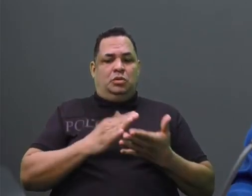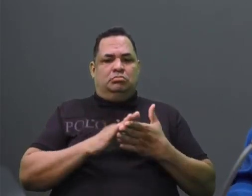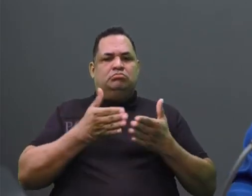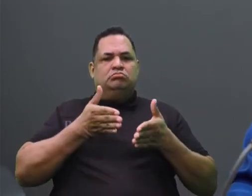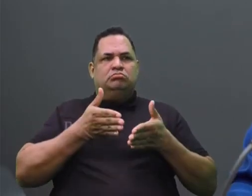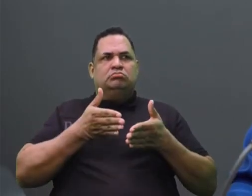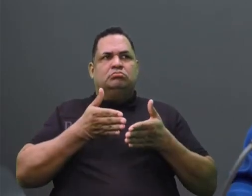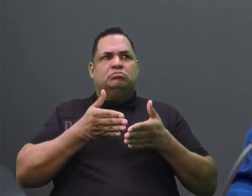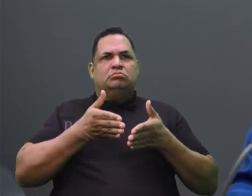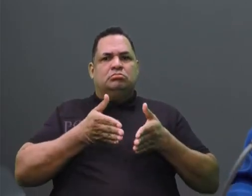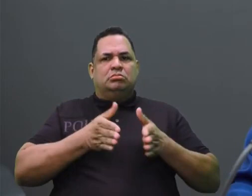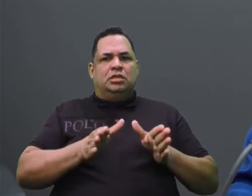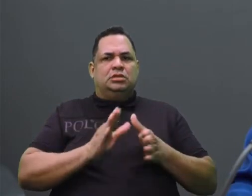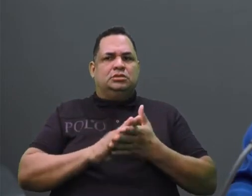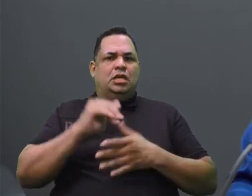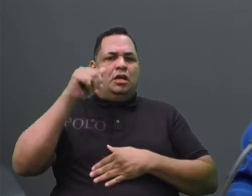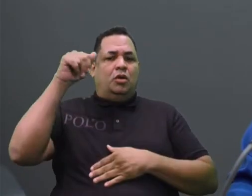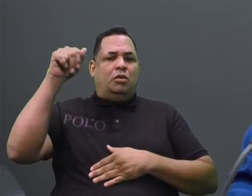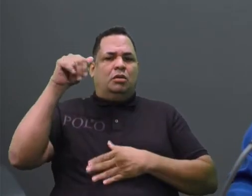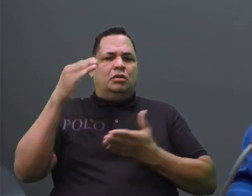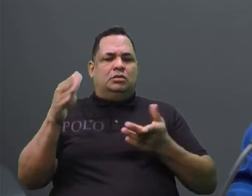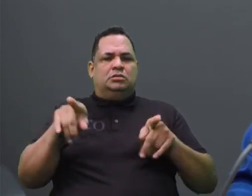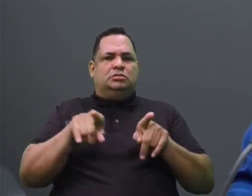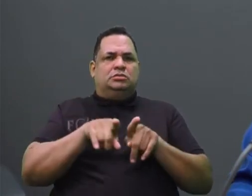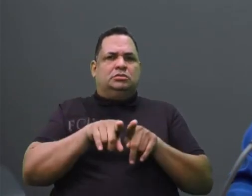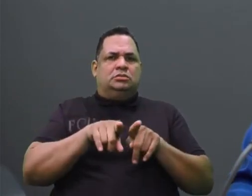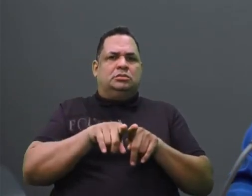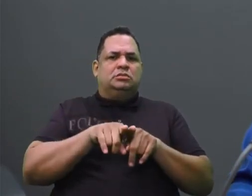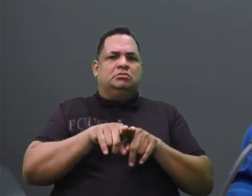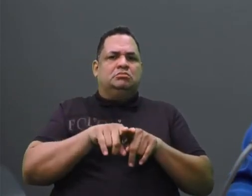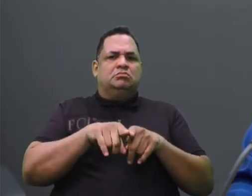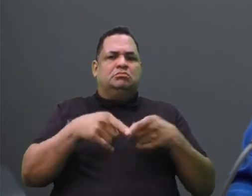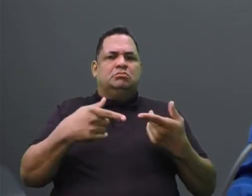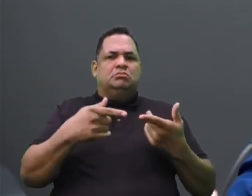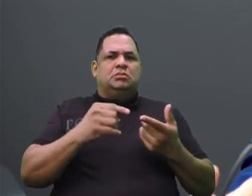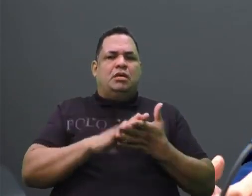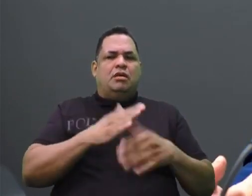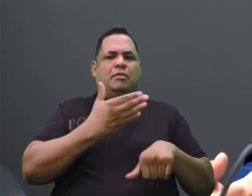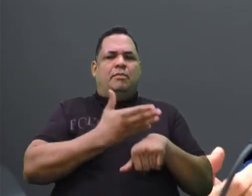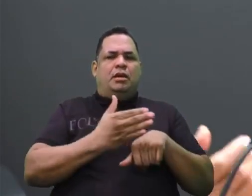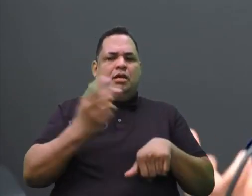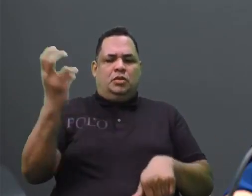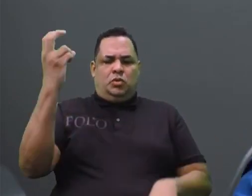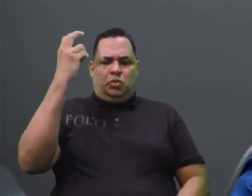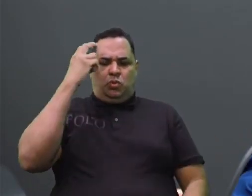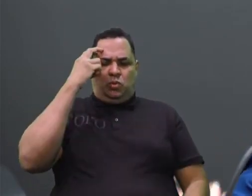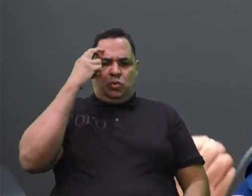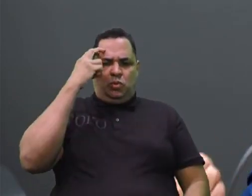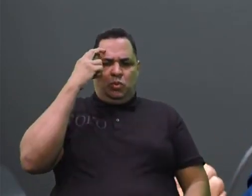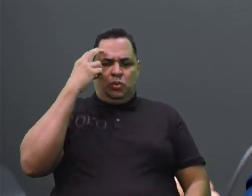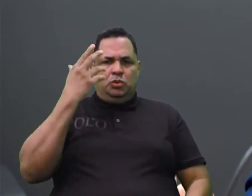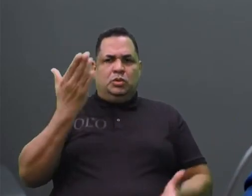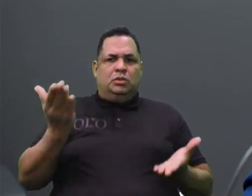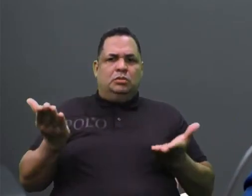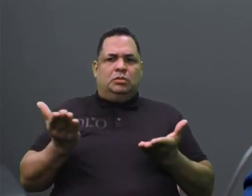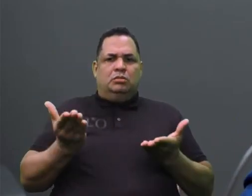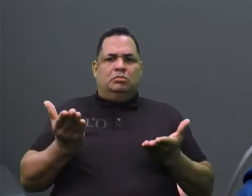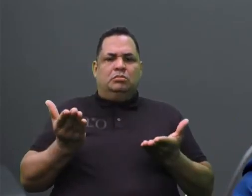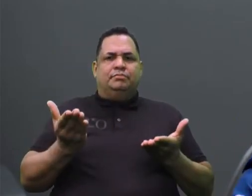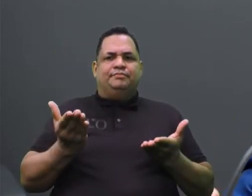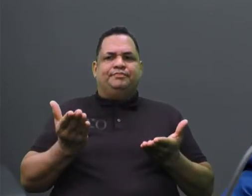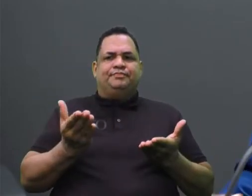uma prática cultural, talvez eu esteja até, não sei se do nordestino ou somente do meu